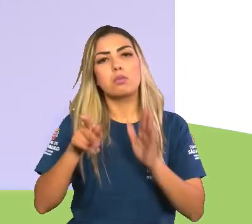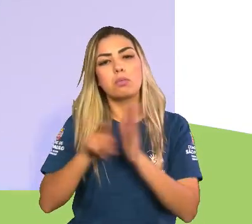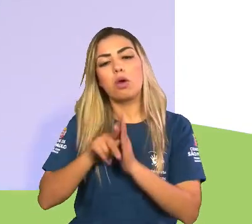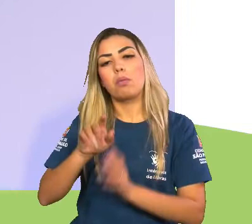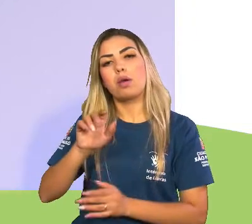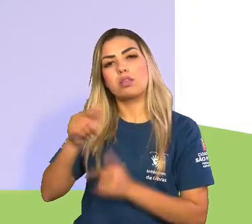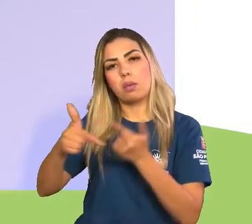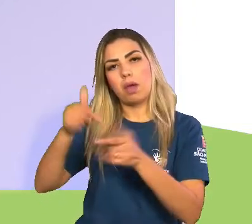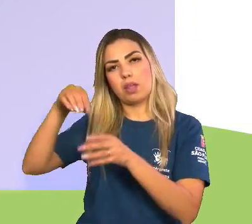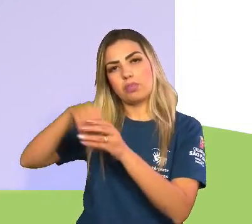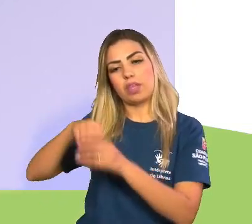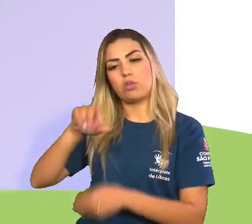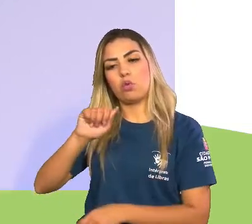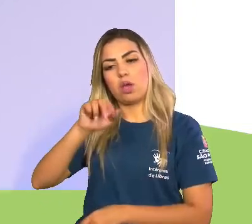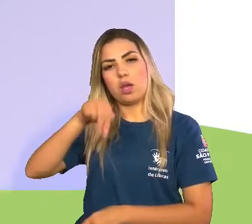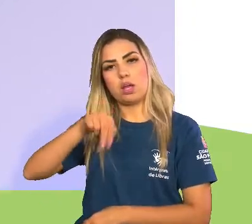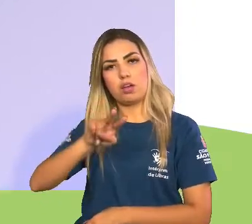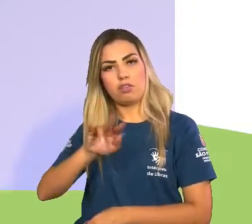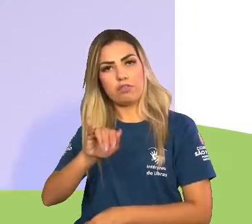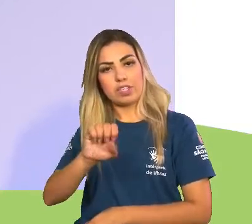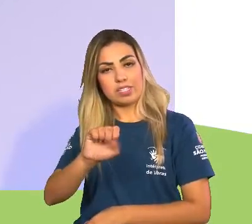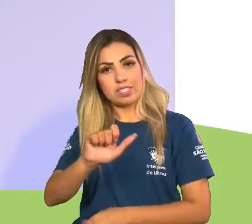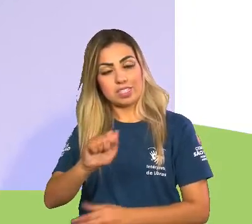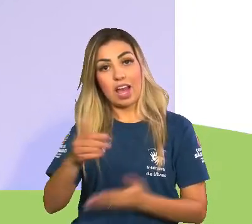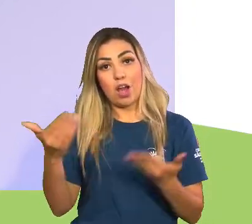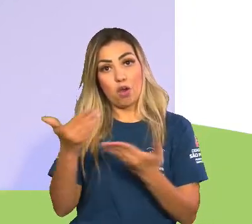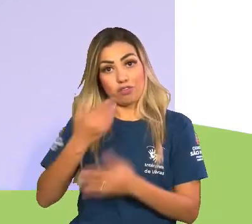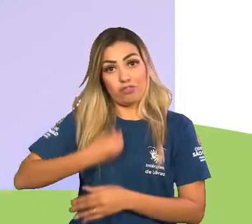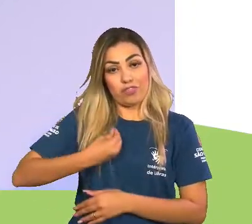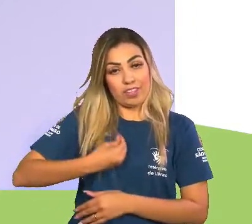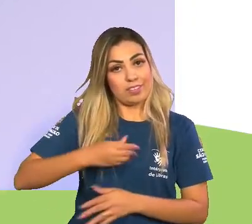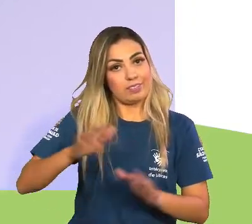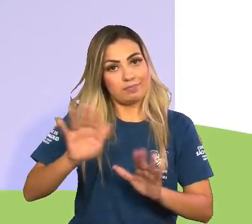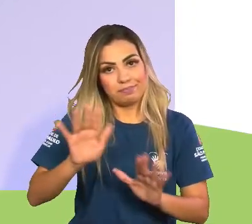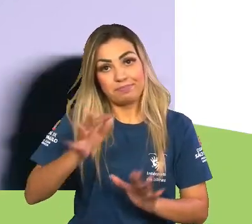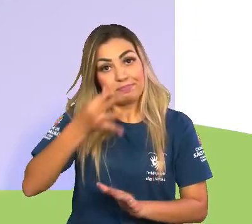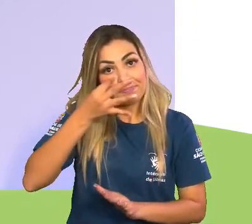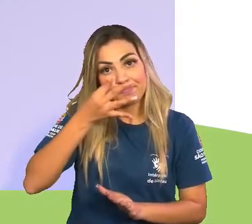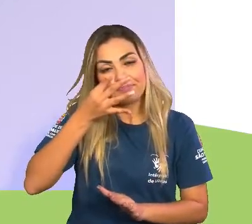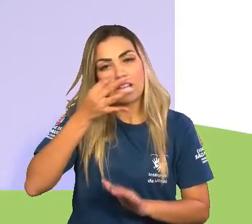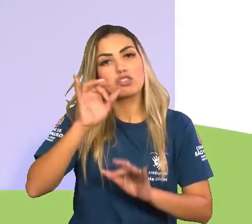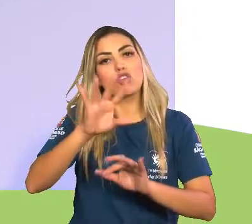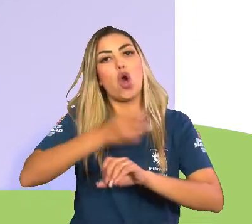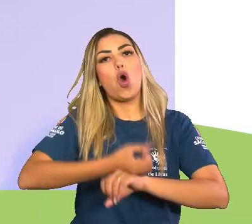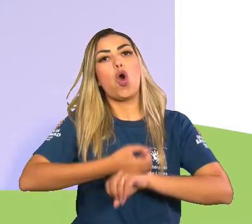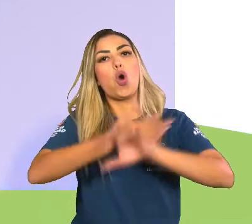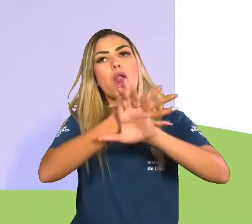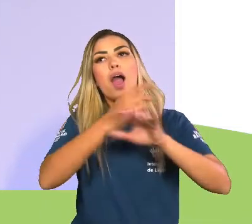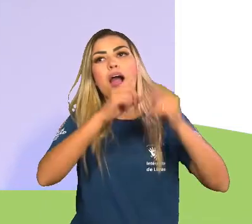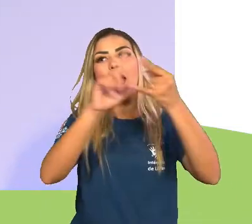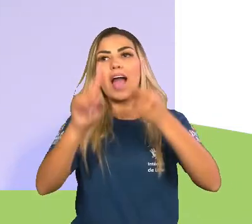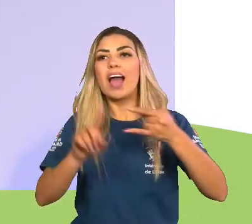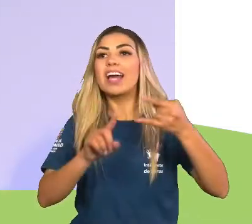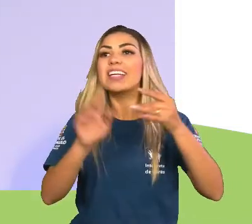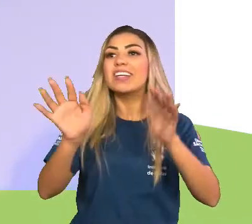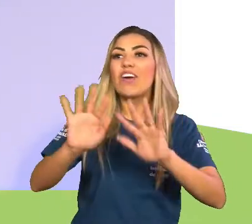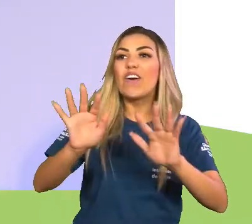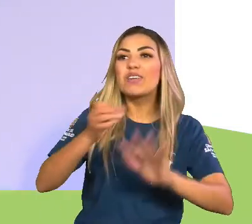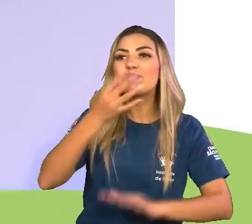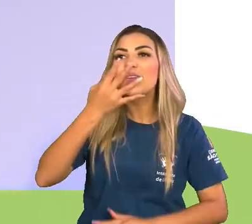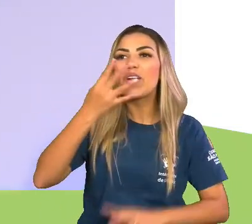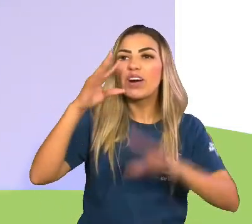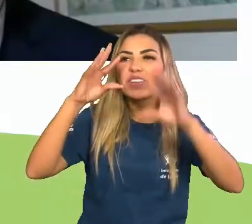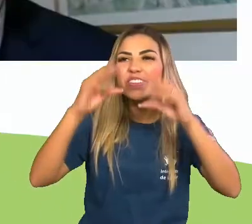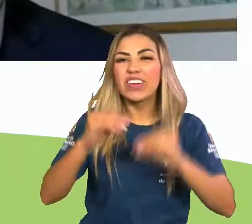Anvisa, nos acompanha nesse momento online. Então, quero dar as boas-vindas a ele. Boa noite, Gustavo. Olha, temos